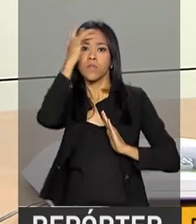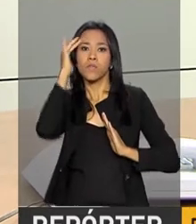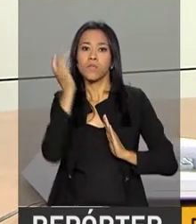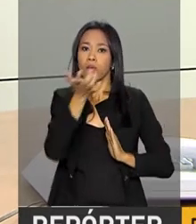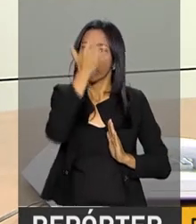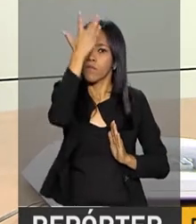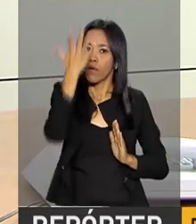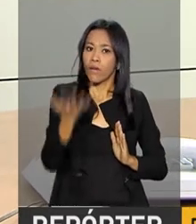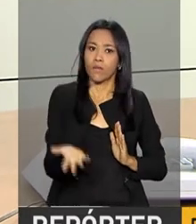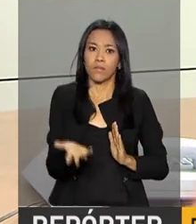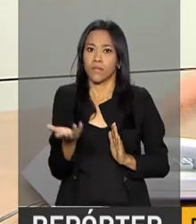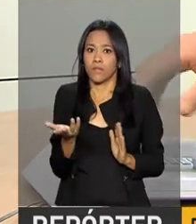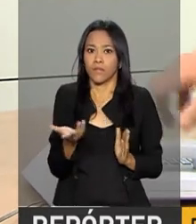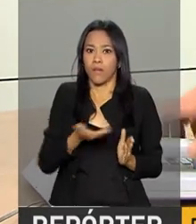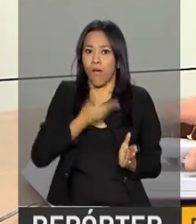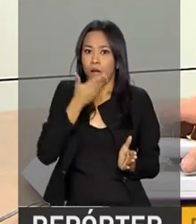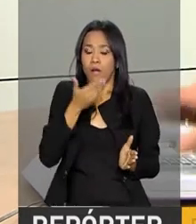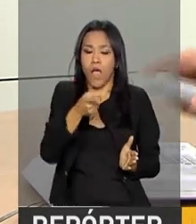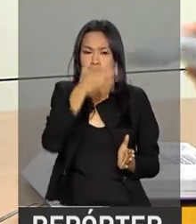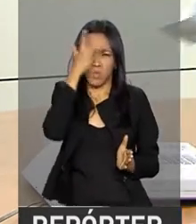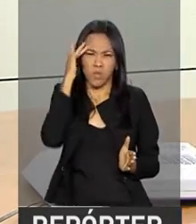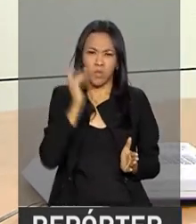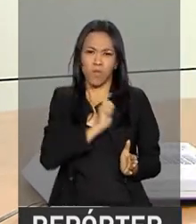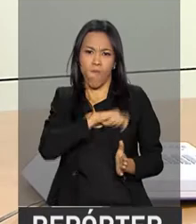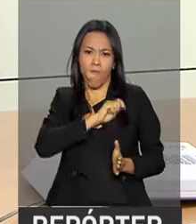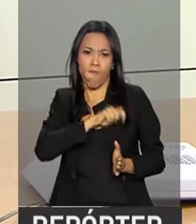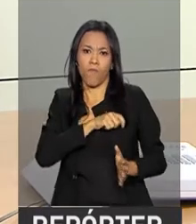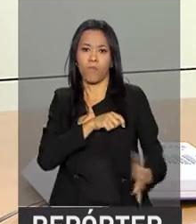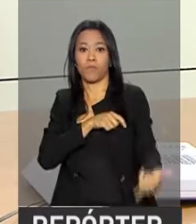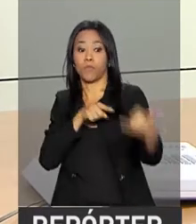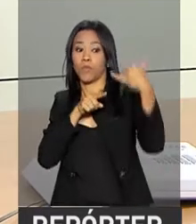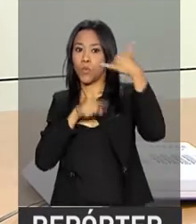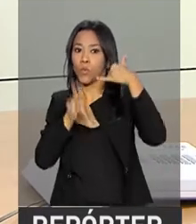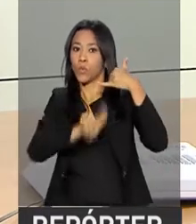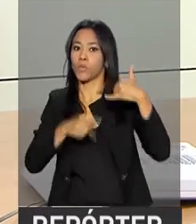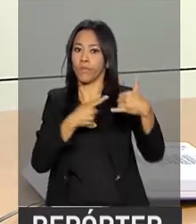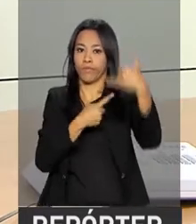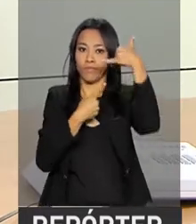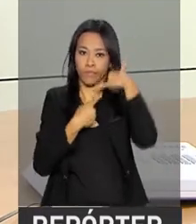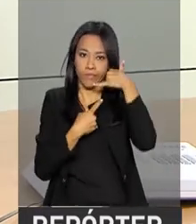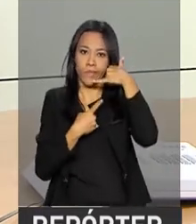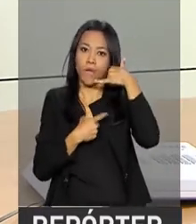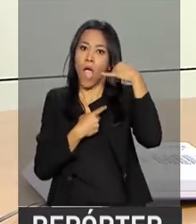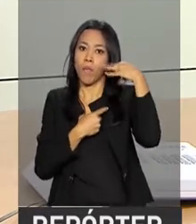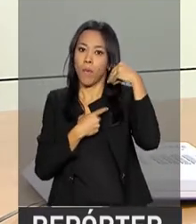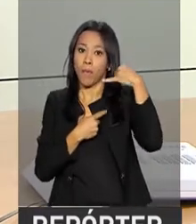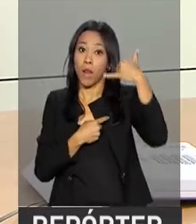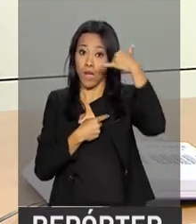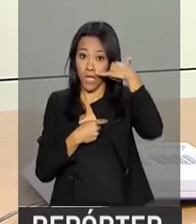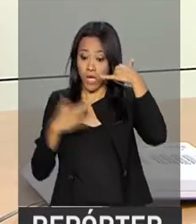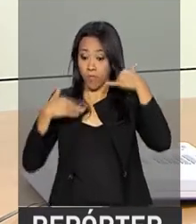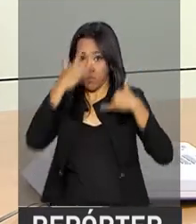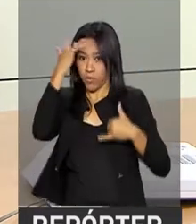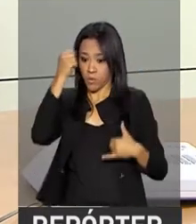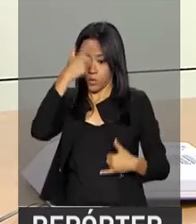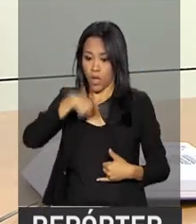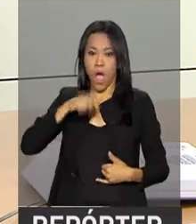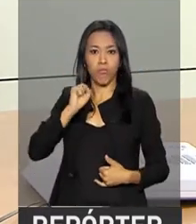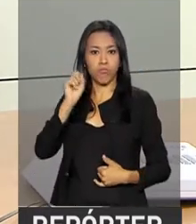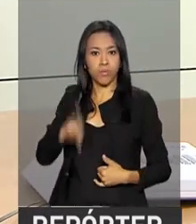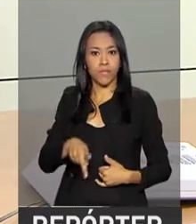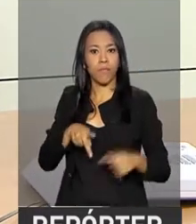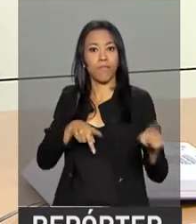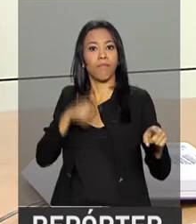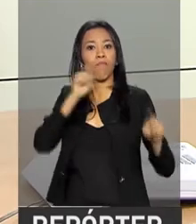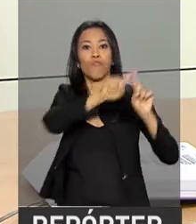vulneráveis normalmente os criminosos aplicam golpes por telefone os golpistas ligam para os aposentados se passando por